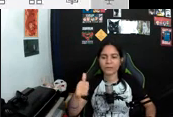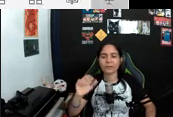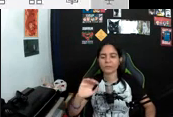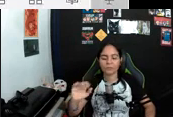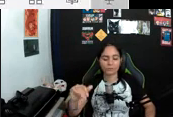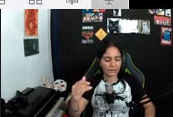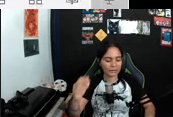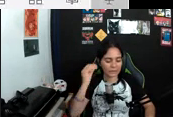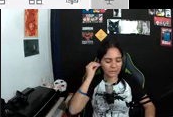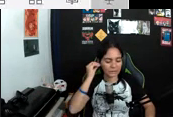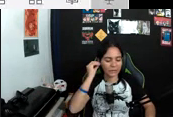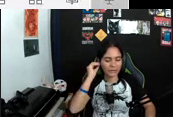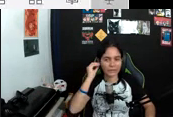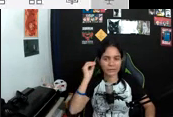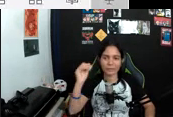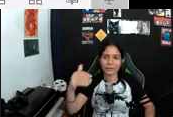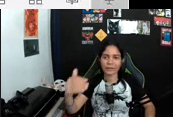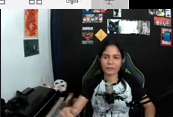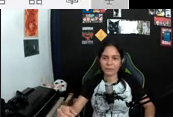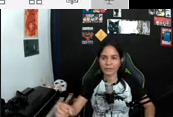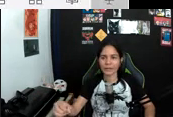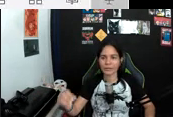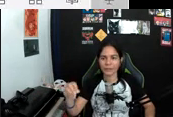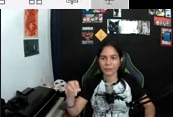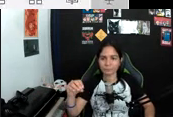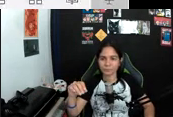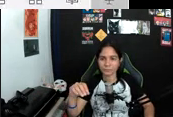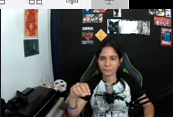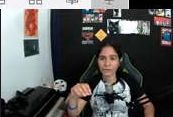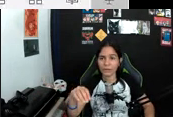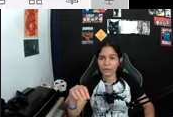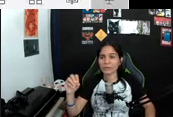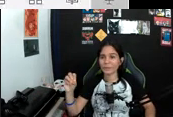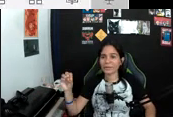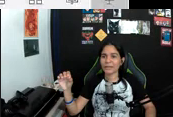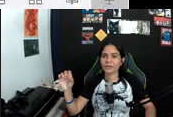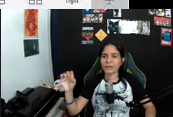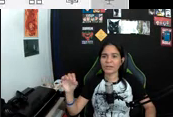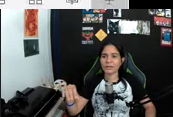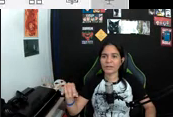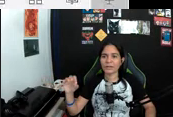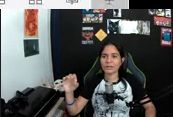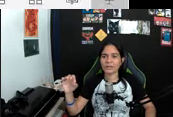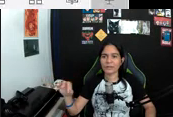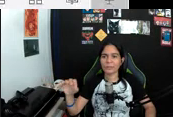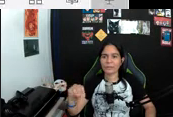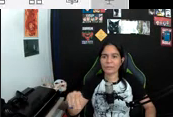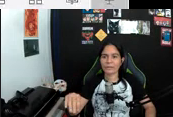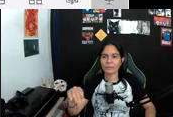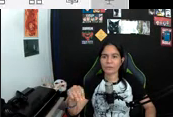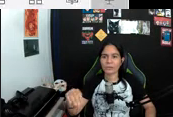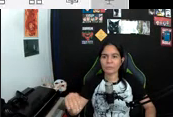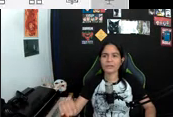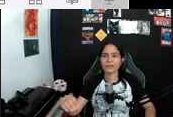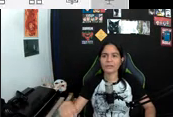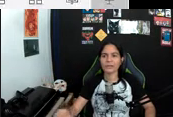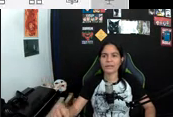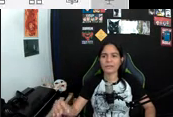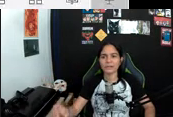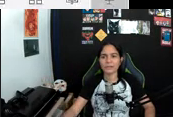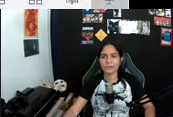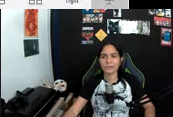se ele fez isso, beleza, né? Ele vai ser respeitado à vontade dele. Os pacientes têm direito de ter assegurado a preservação de sua